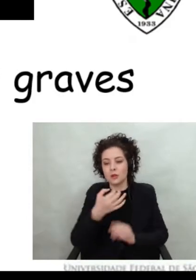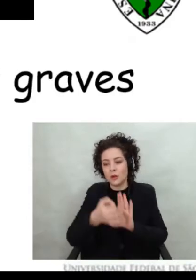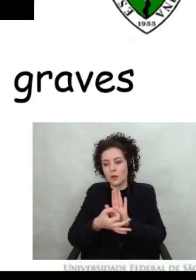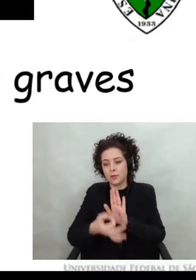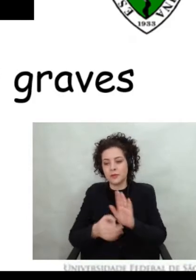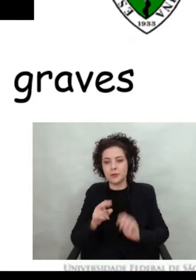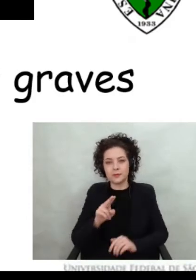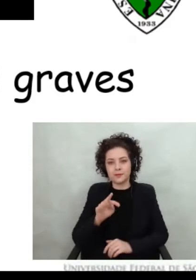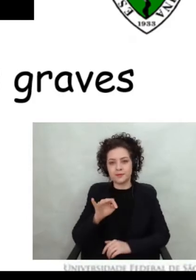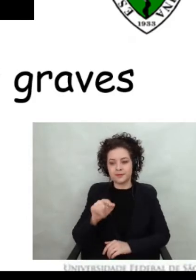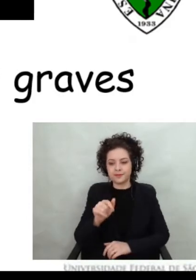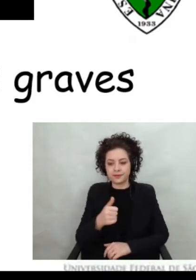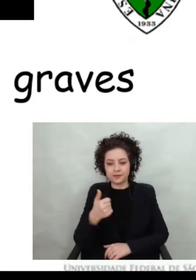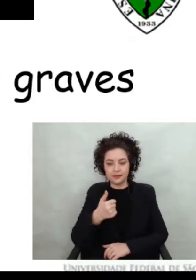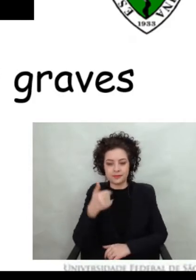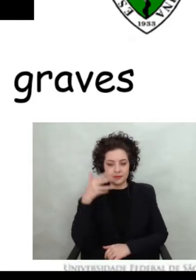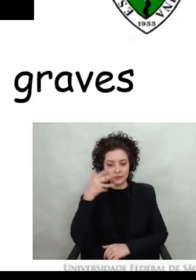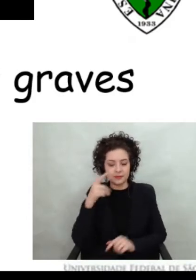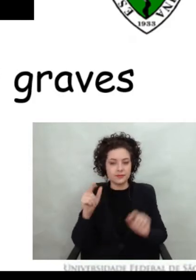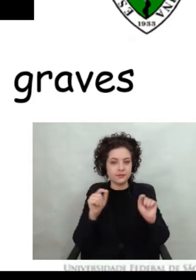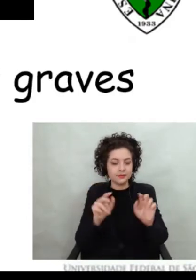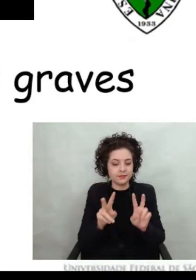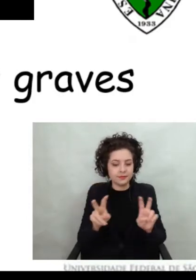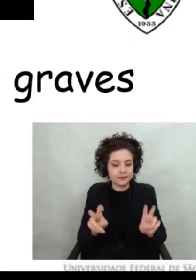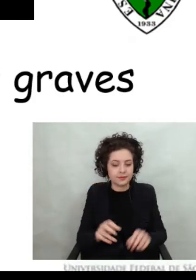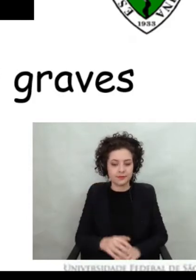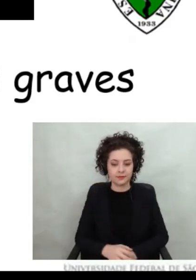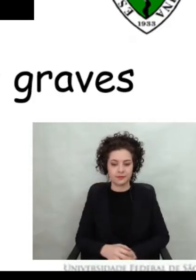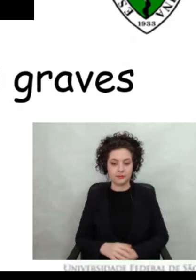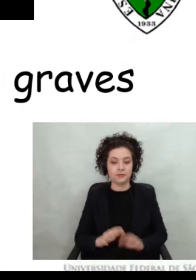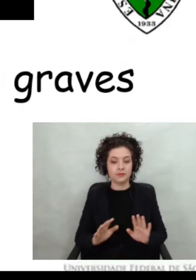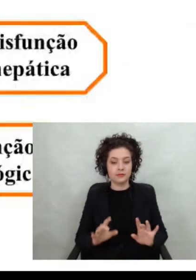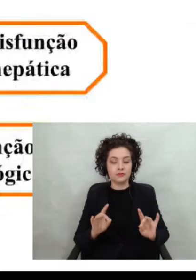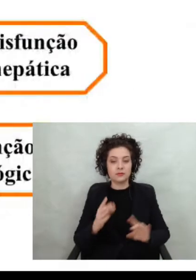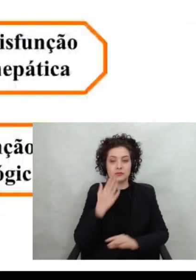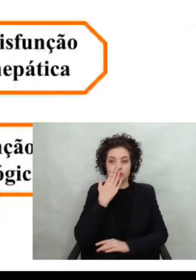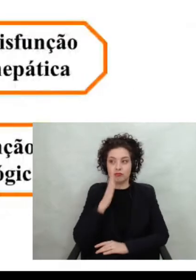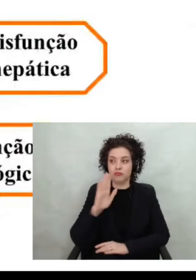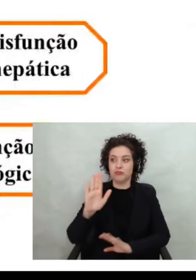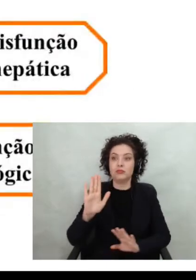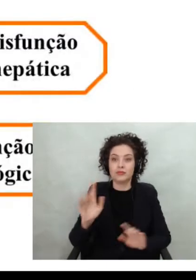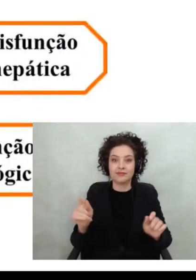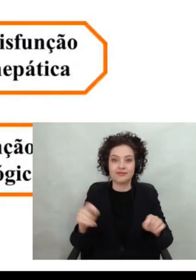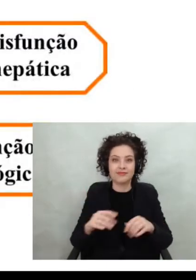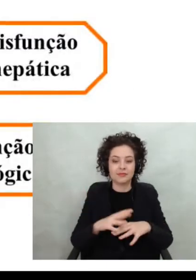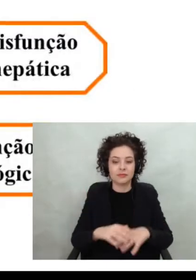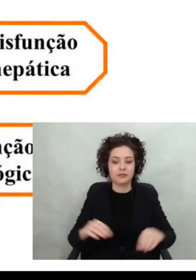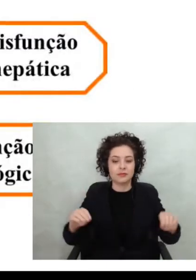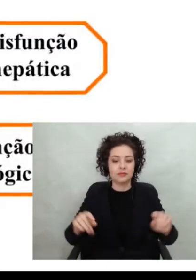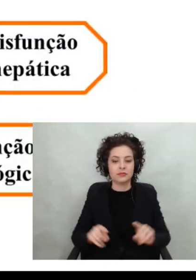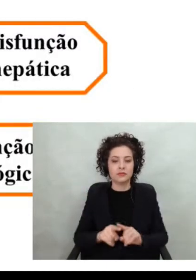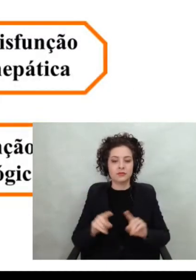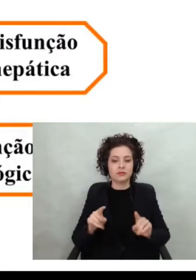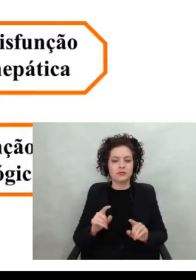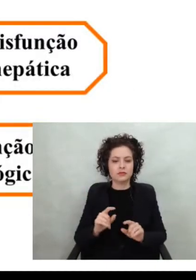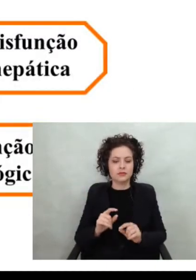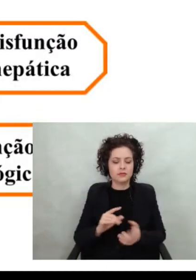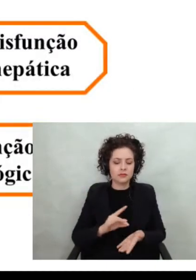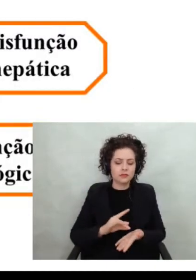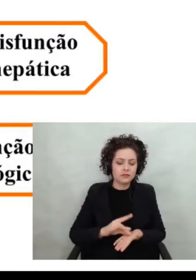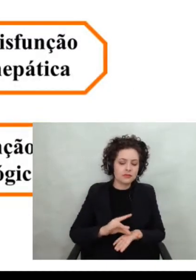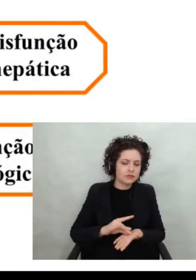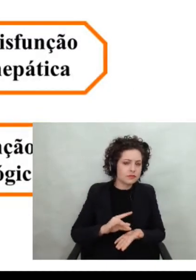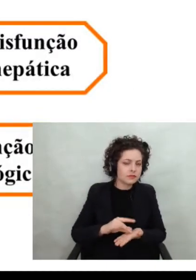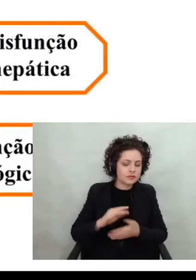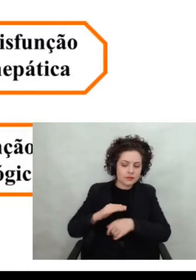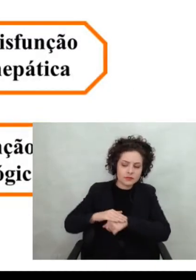primeira apresentação, foi mais apresentar não só promessas, mas o que efetivamente nós estamos fazendo e o que